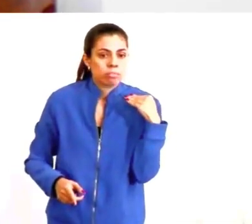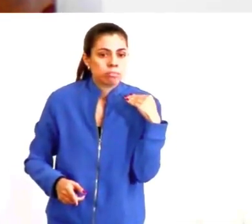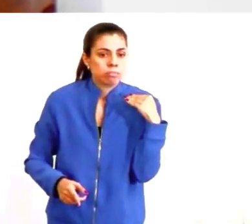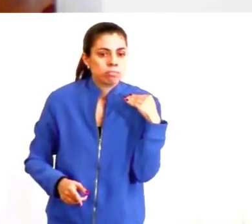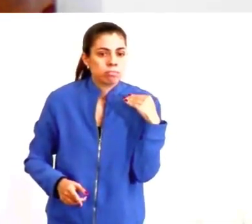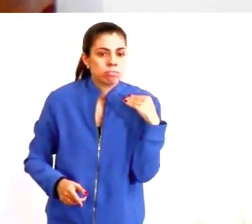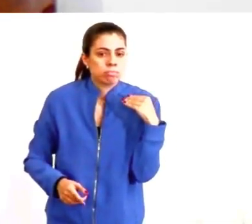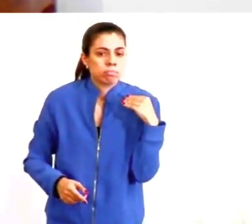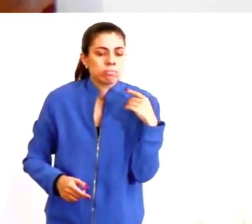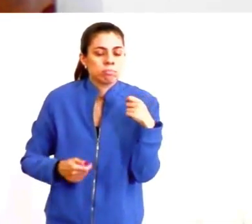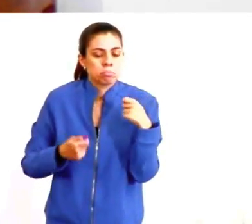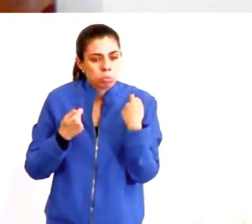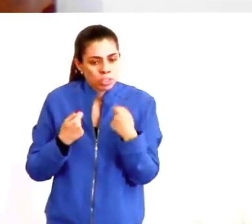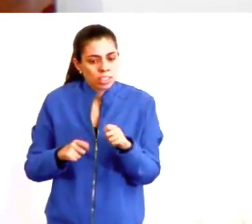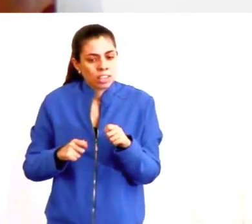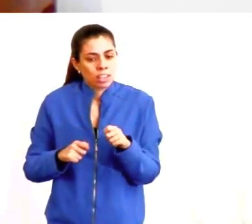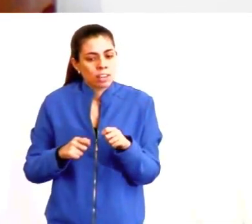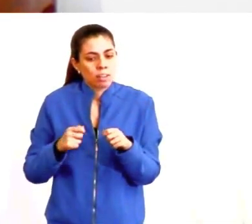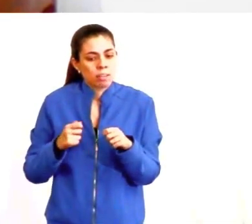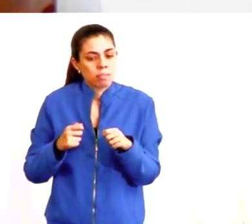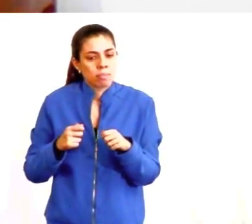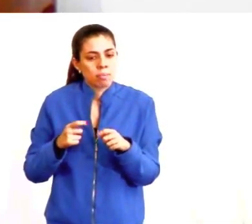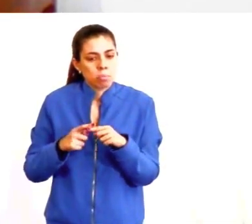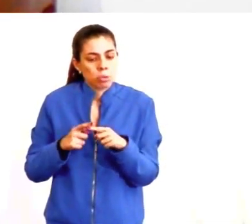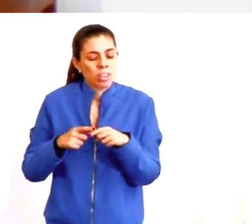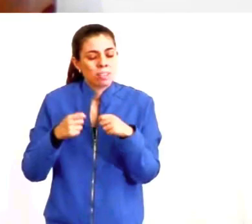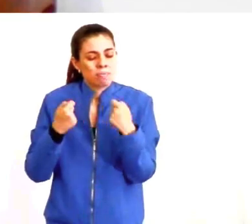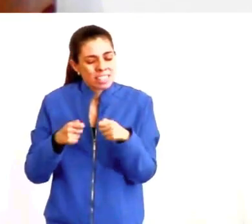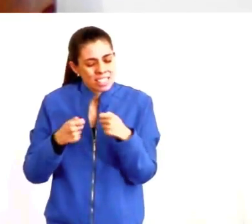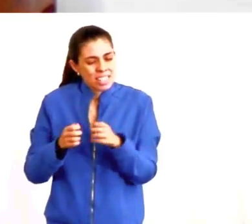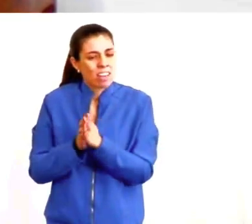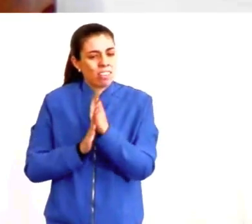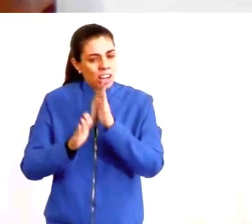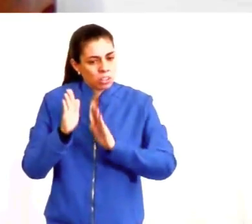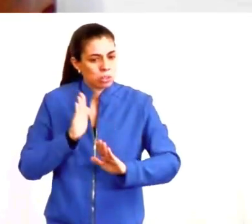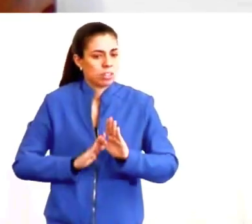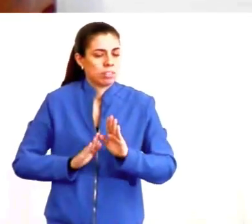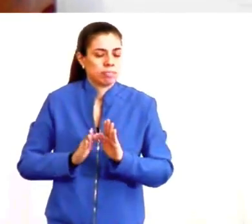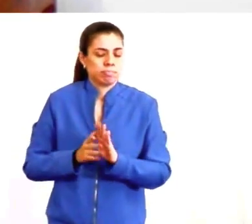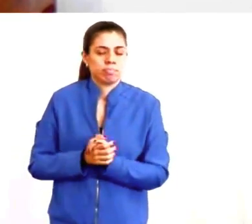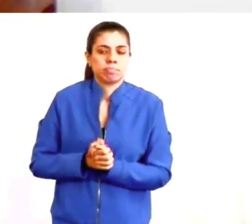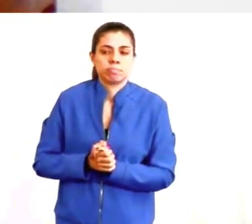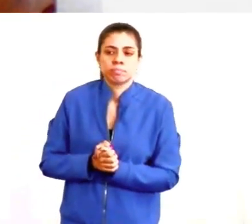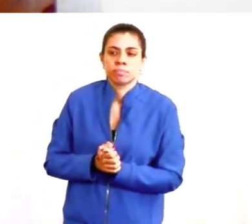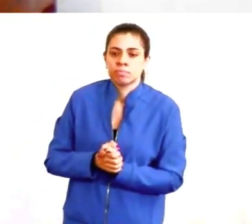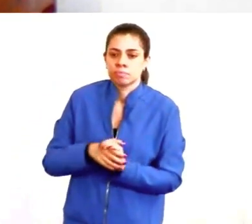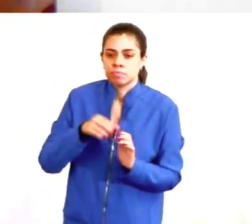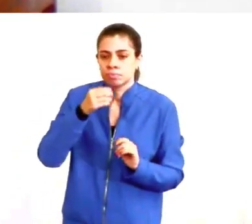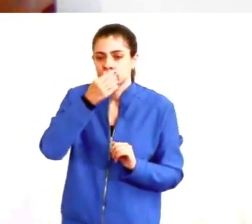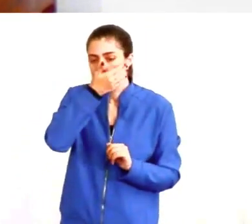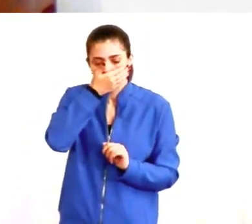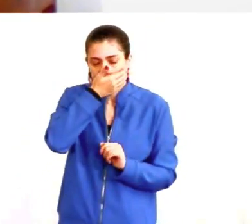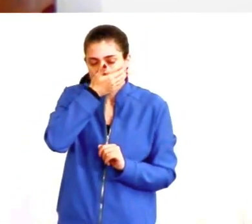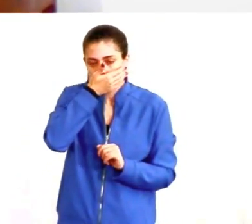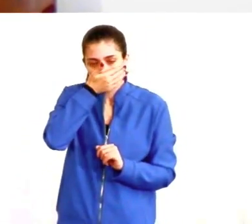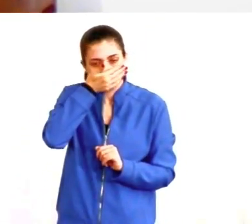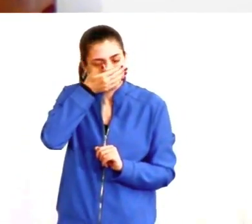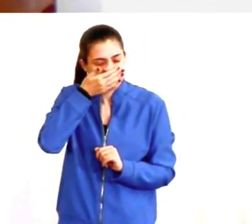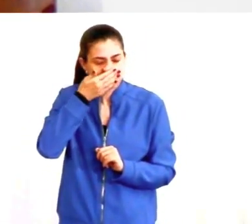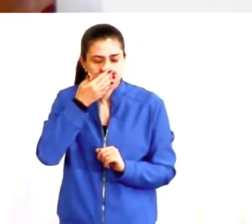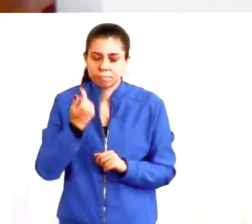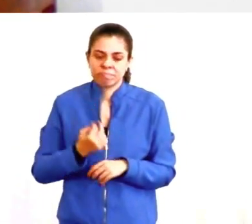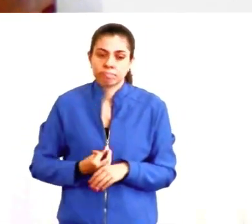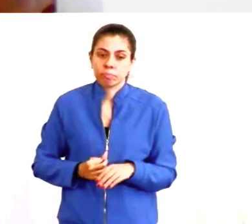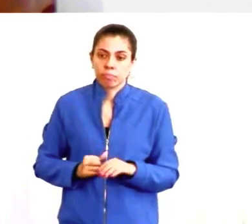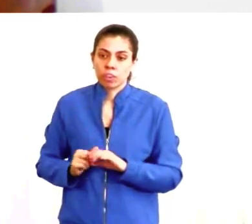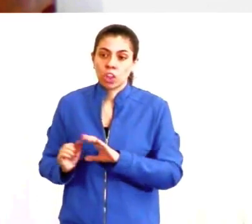que adoram ao Senhor, que compreendem a magnificência do Senhor, as dimensões da sua glória, a grandiosidade das